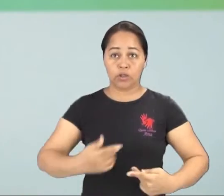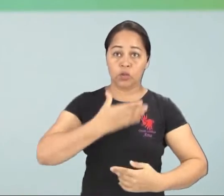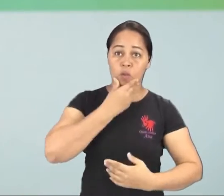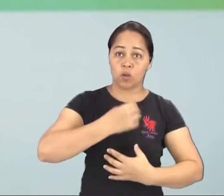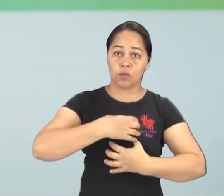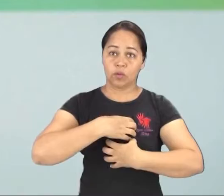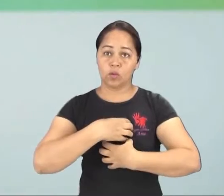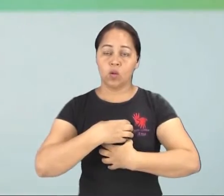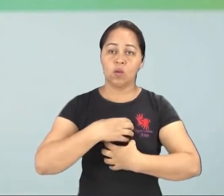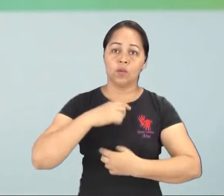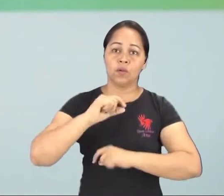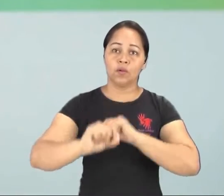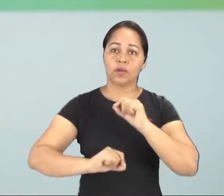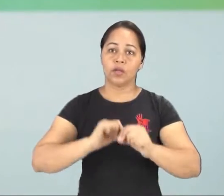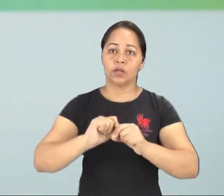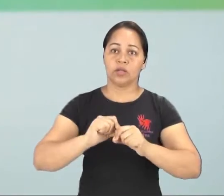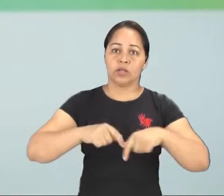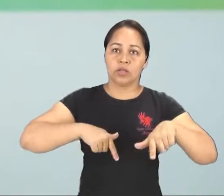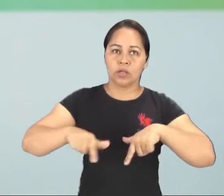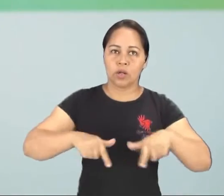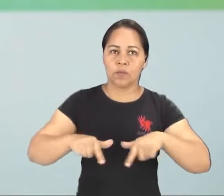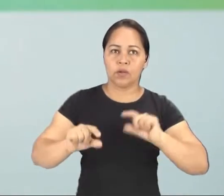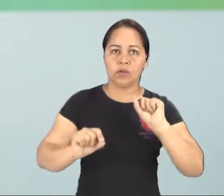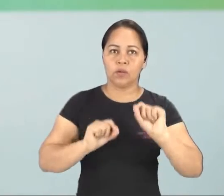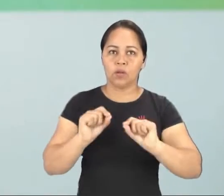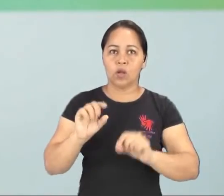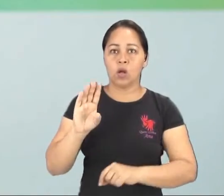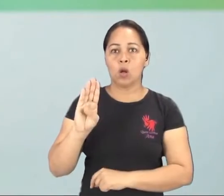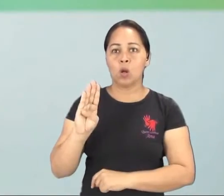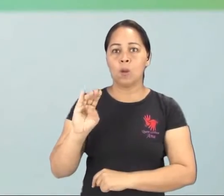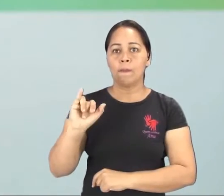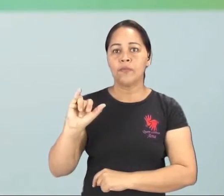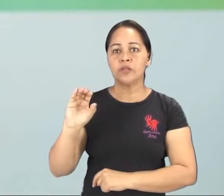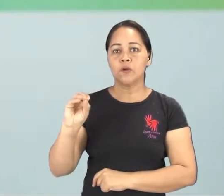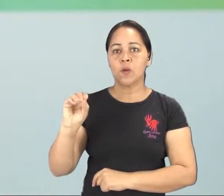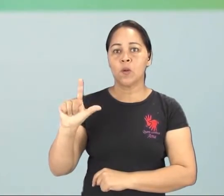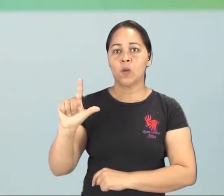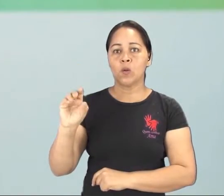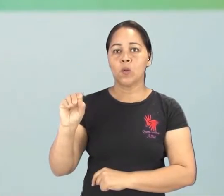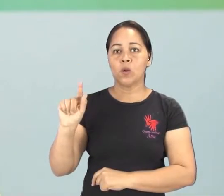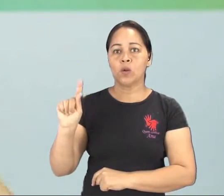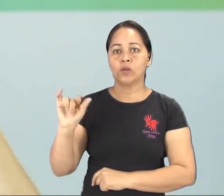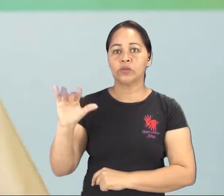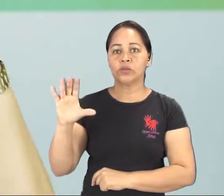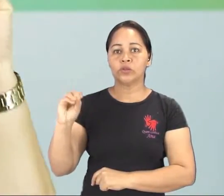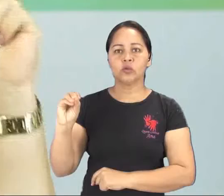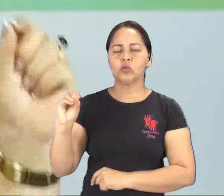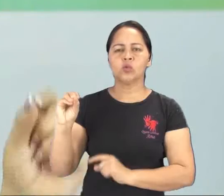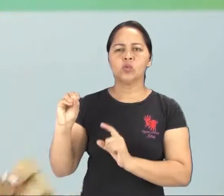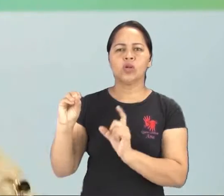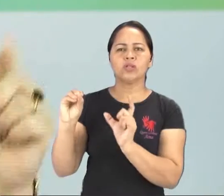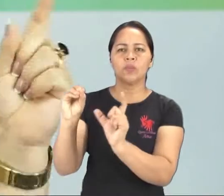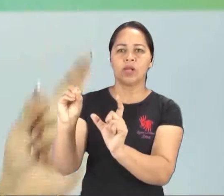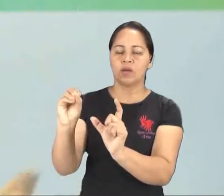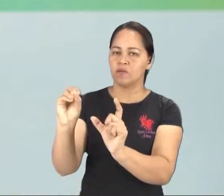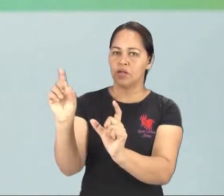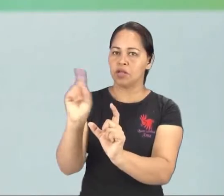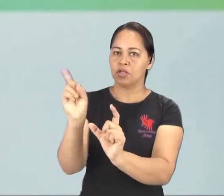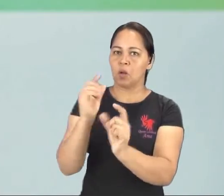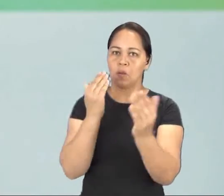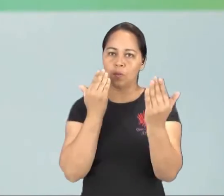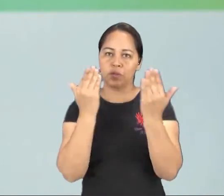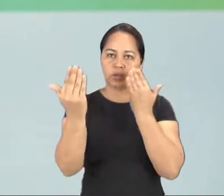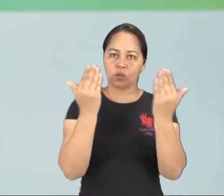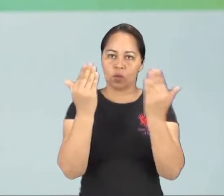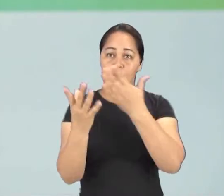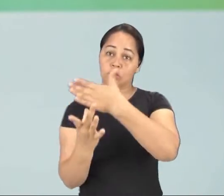produto biológico, gravem essa palavra, biológico, e não psicológico, como no